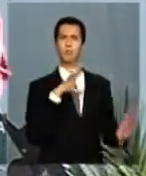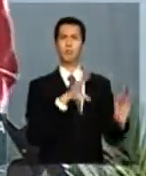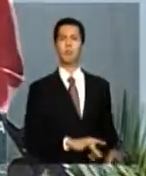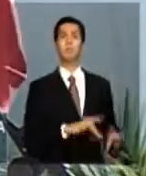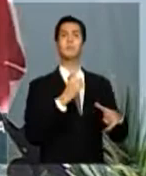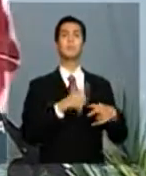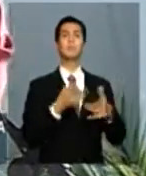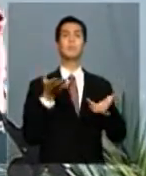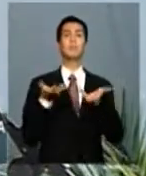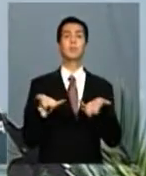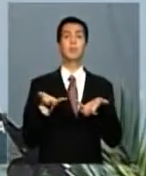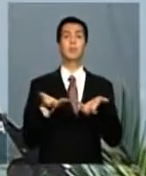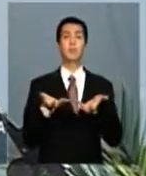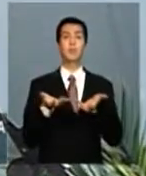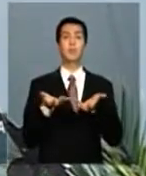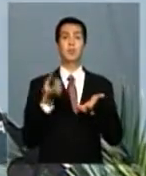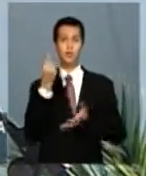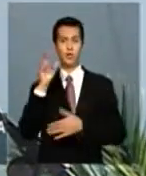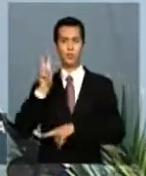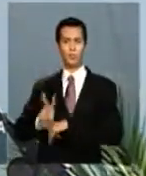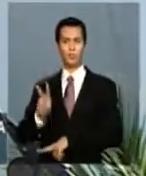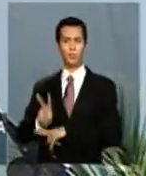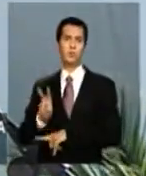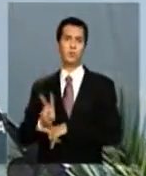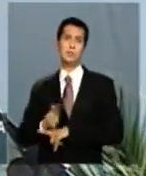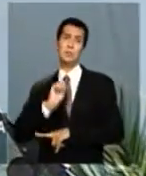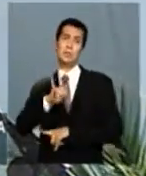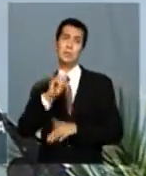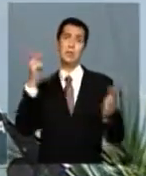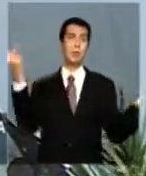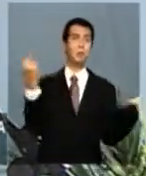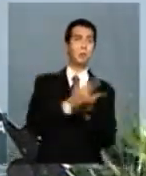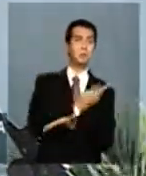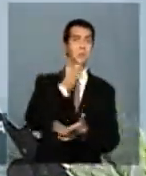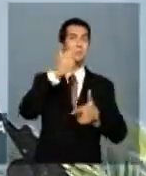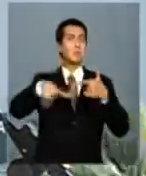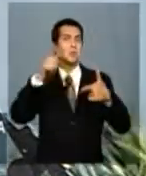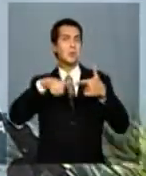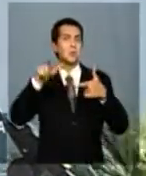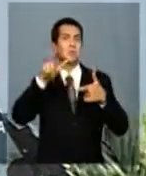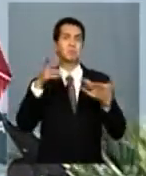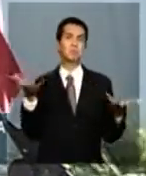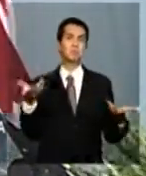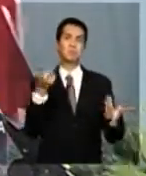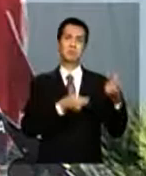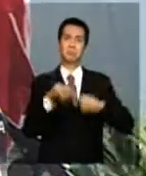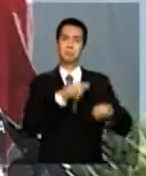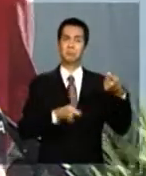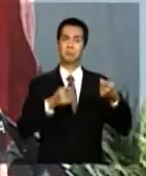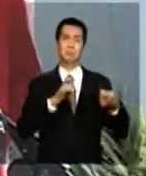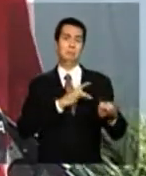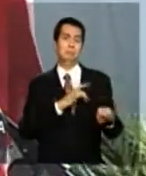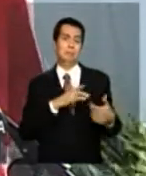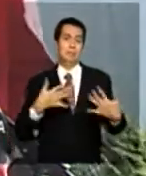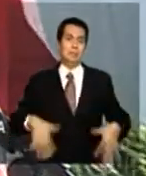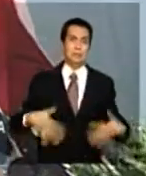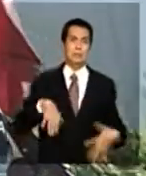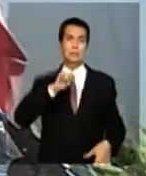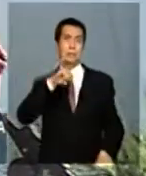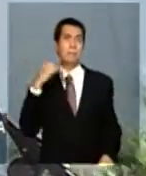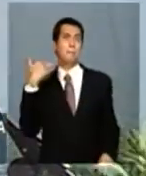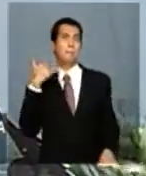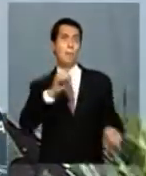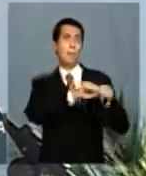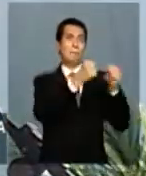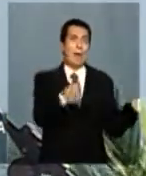proteger contra o que pode acontecer naquelas economias, com medo dos bancos falirem ou